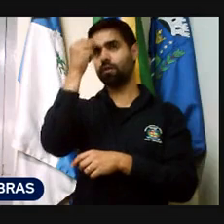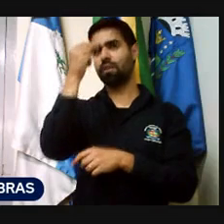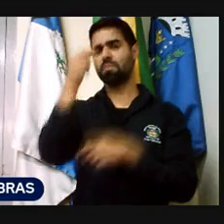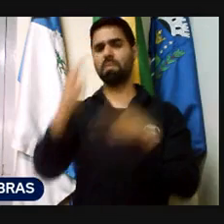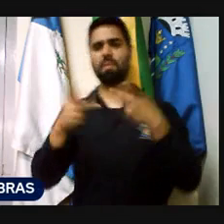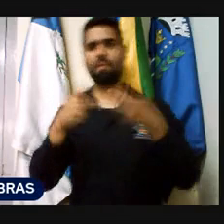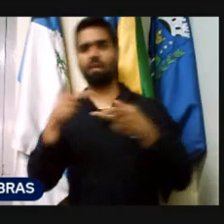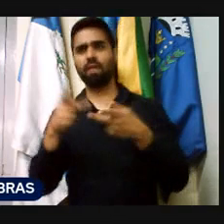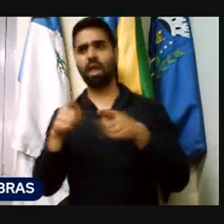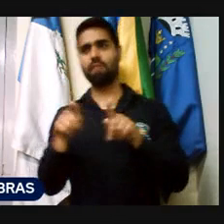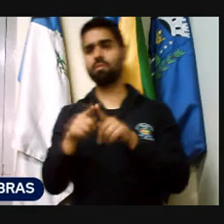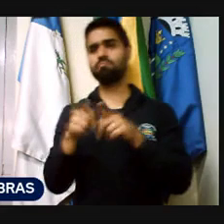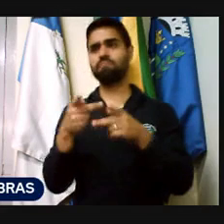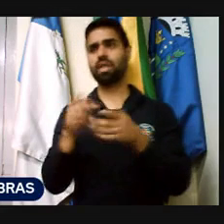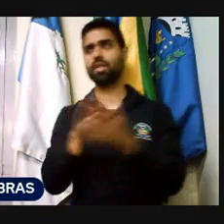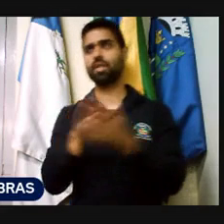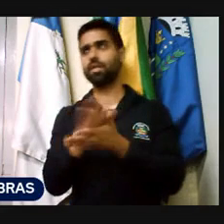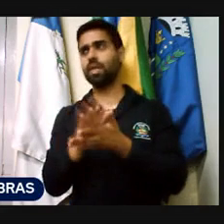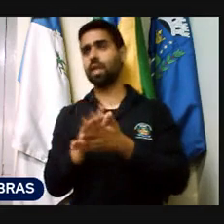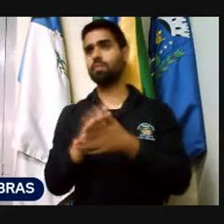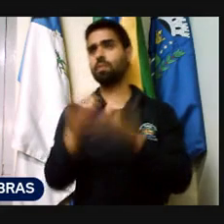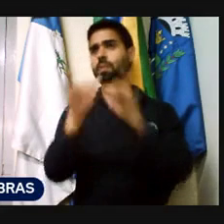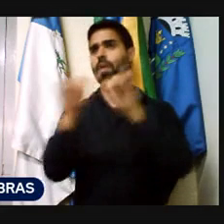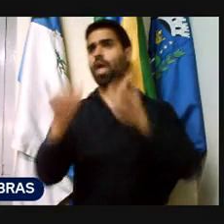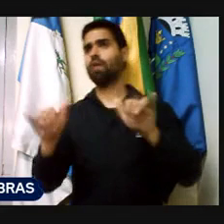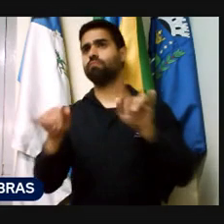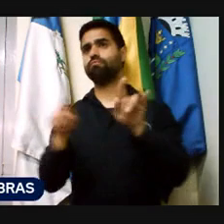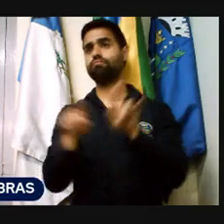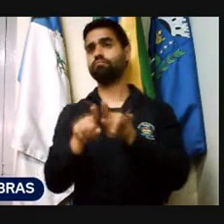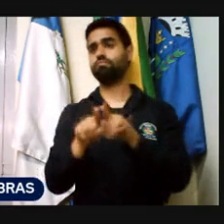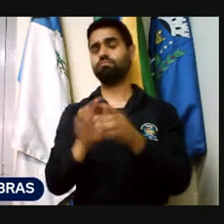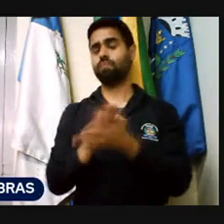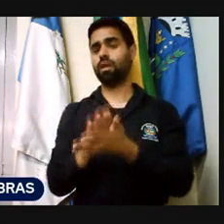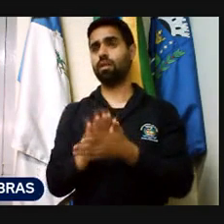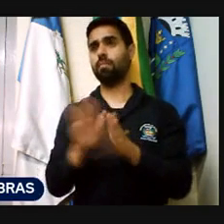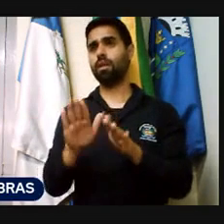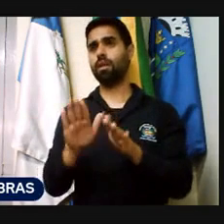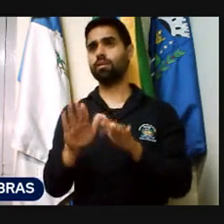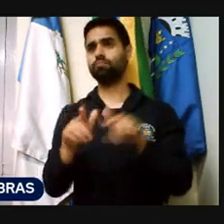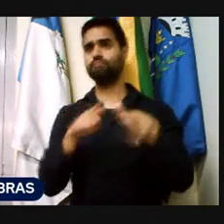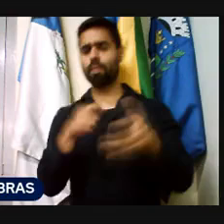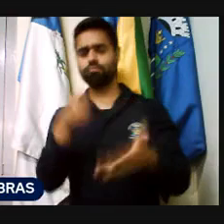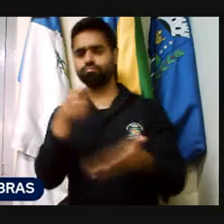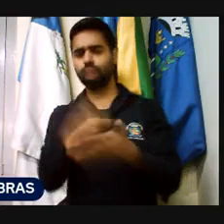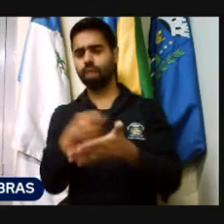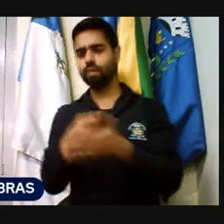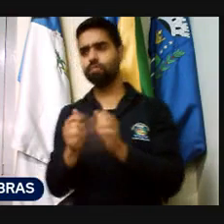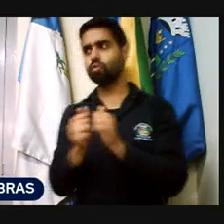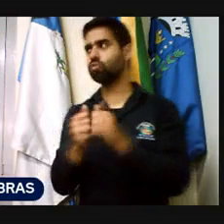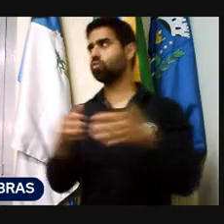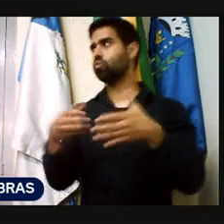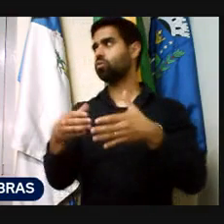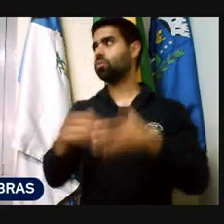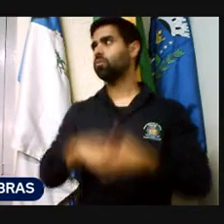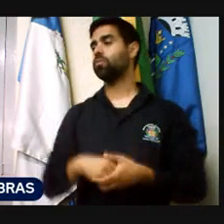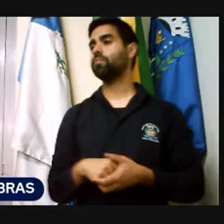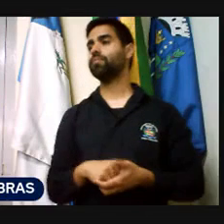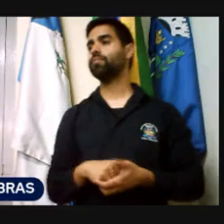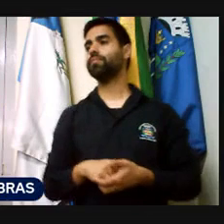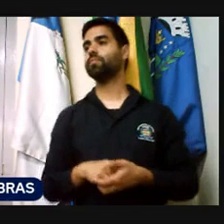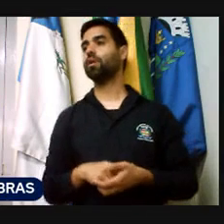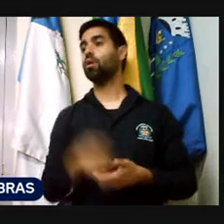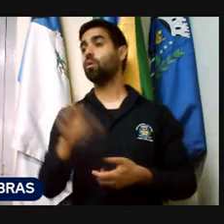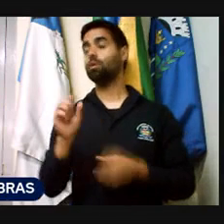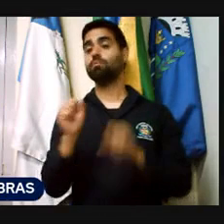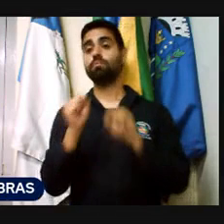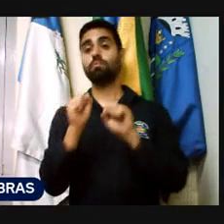falar, nem de comentar, nem de anunciar, mas trabalha firme com a sua equipe, e aquilo que é